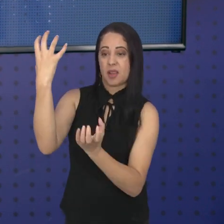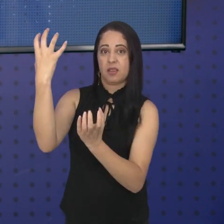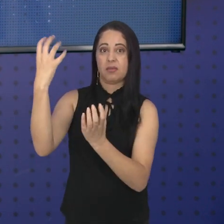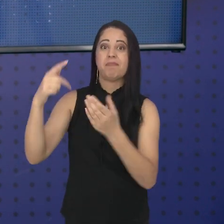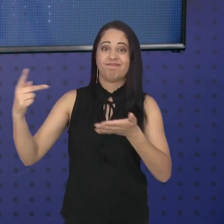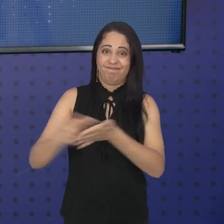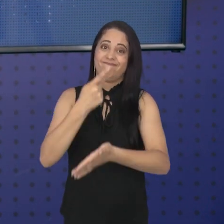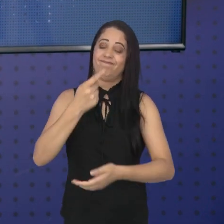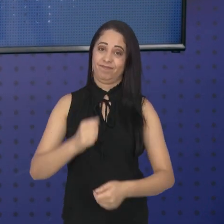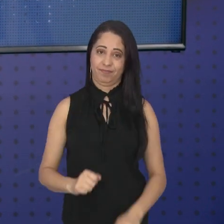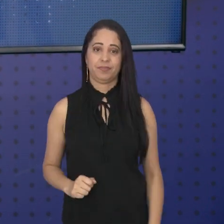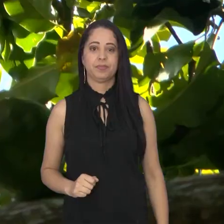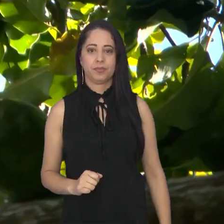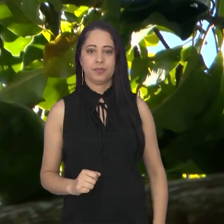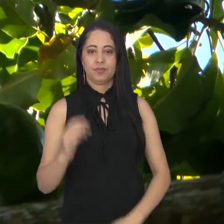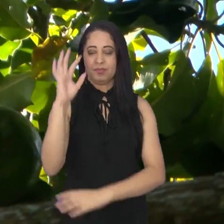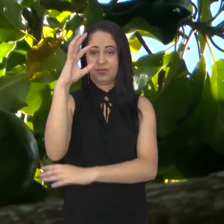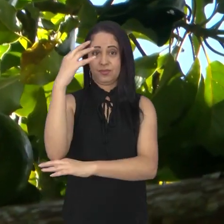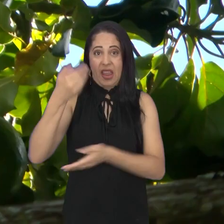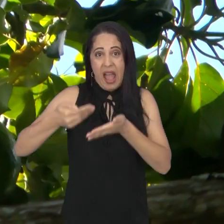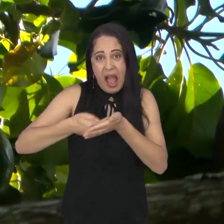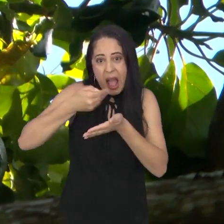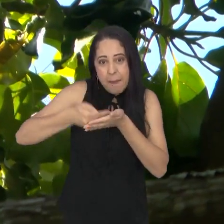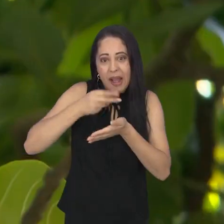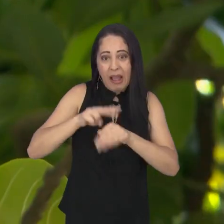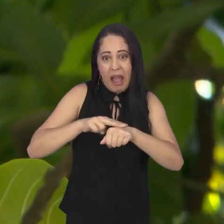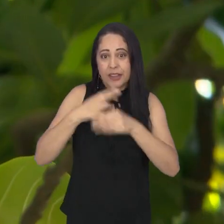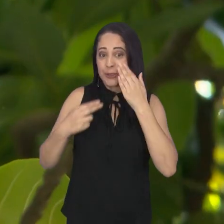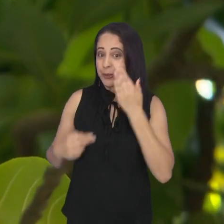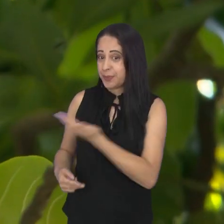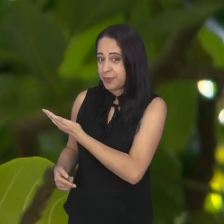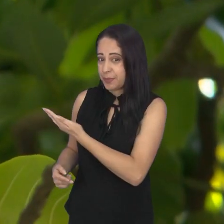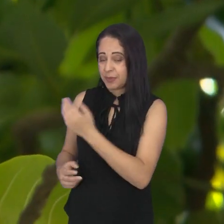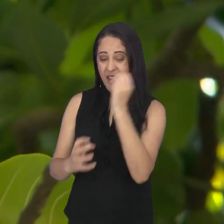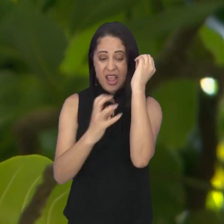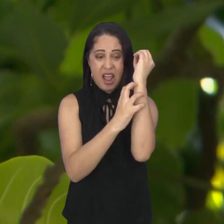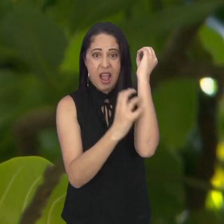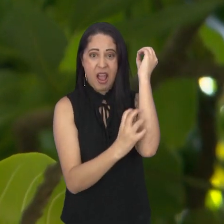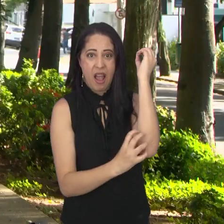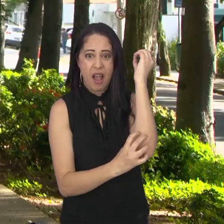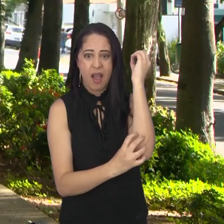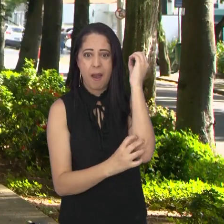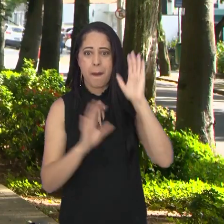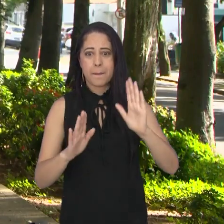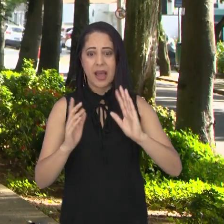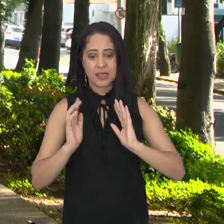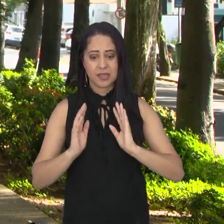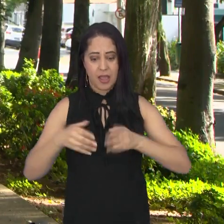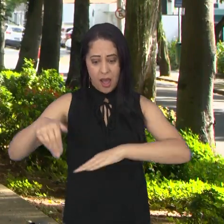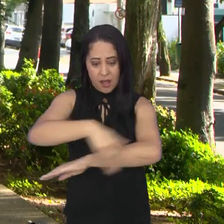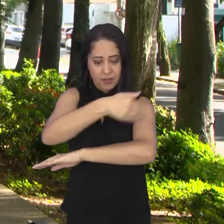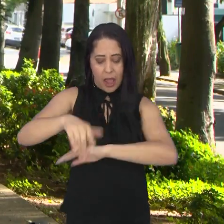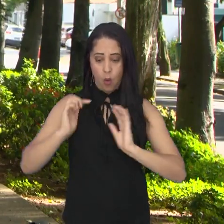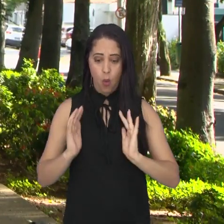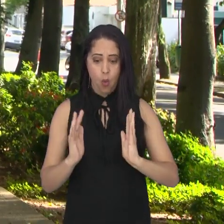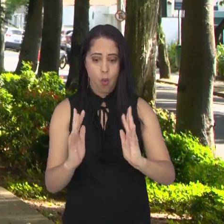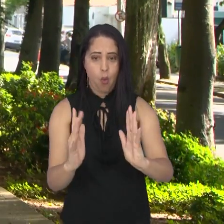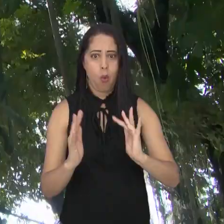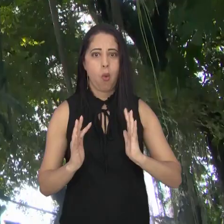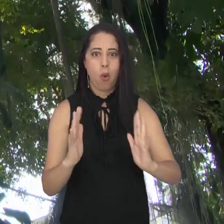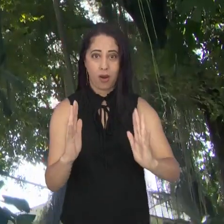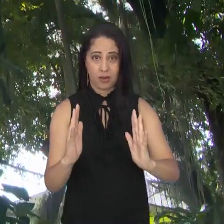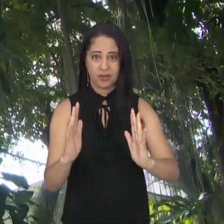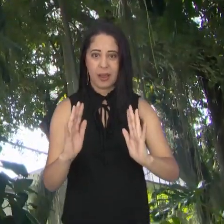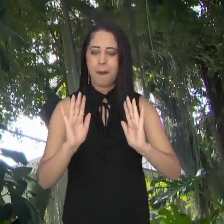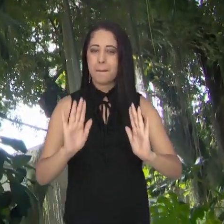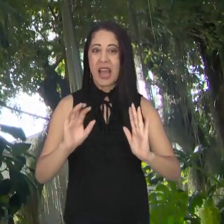provocar acidentes. Abacate e até mesmo jaca. Mas espera aí, essas árvores estão em plenas vias públicas.